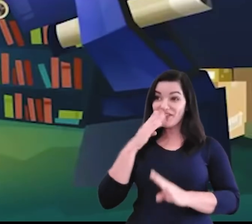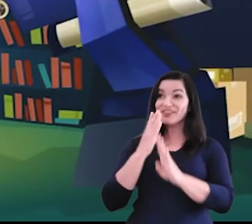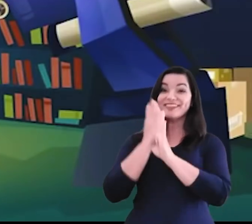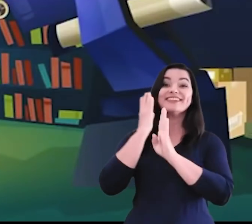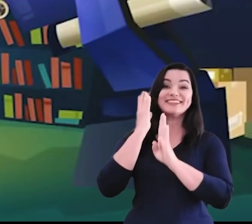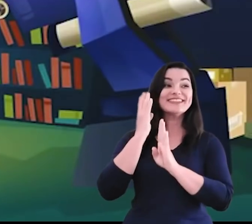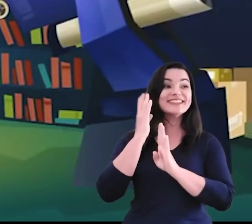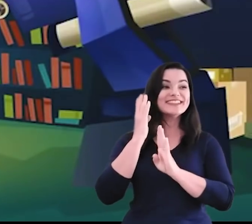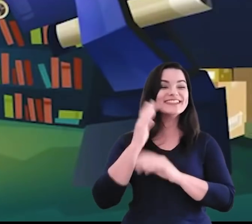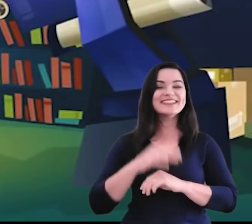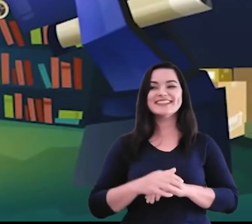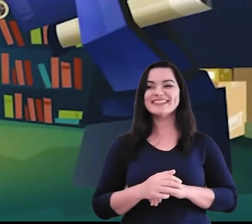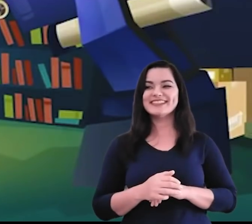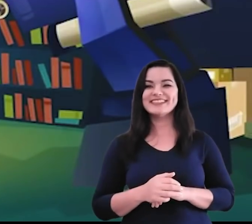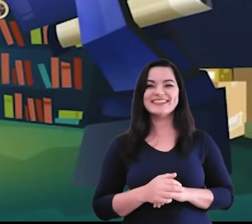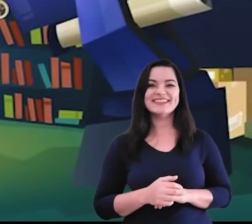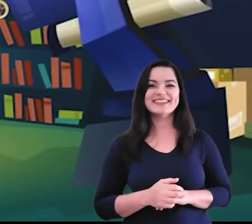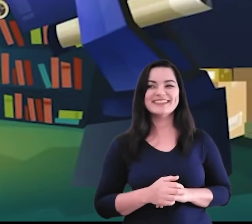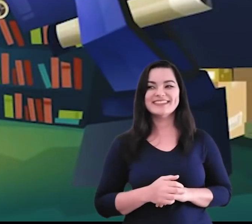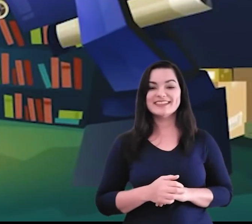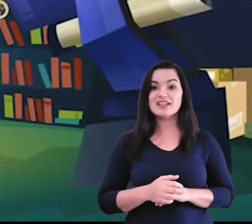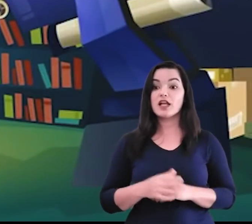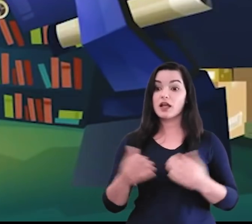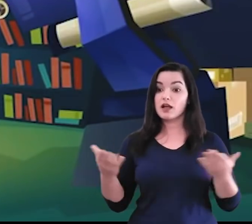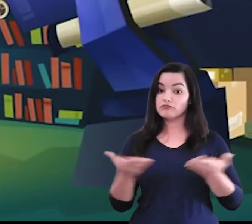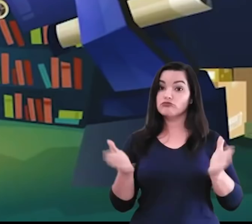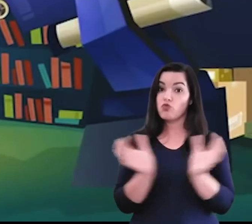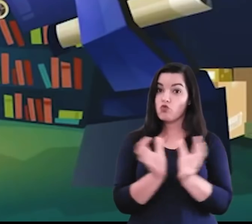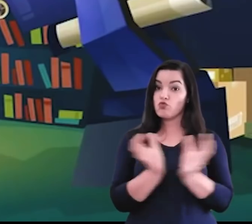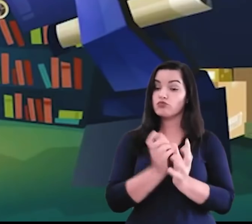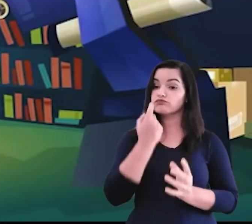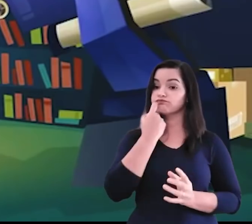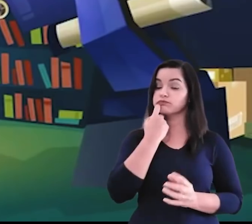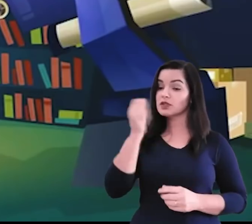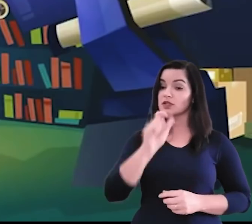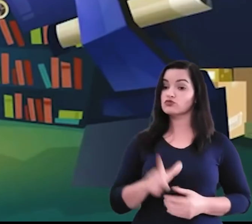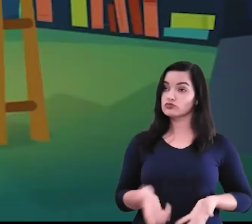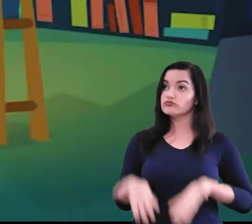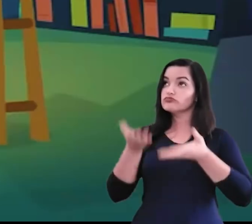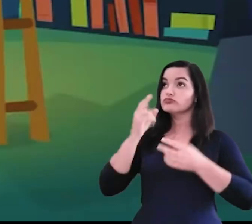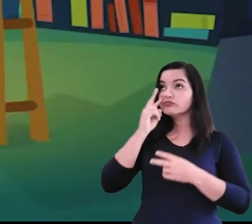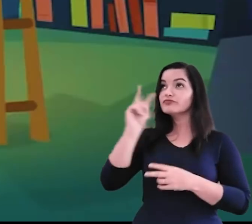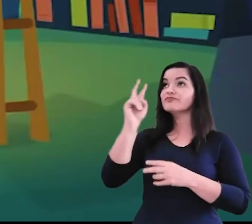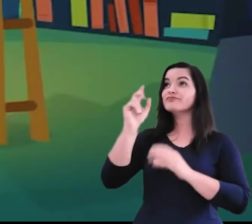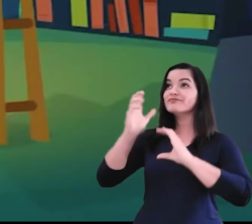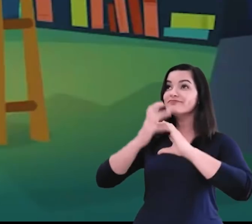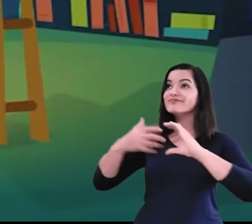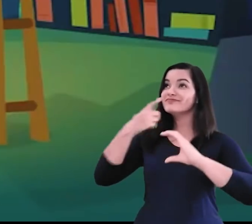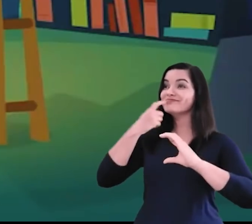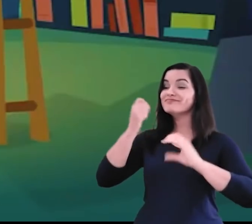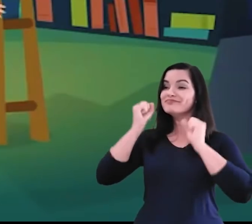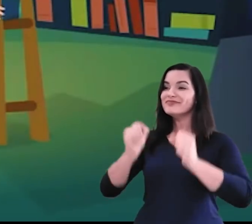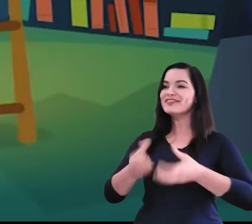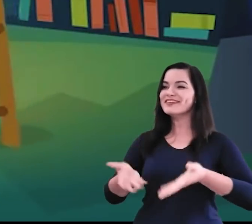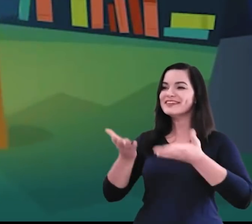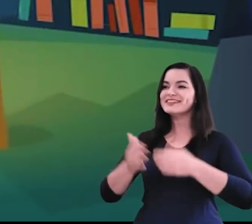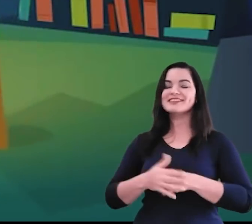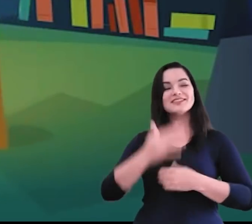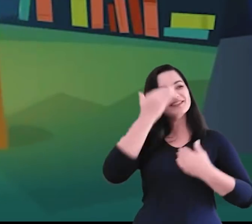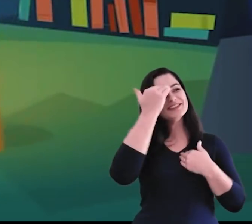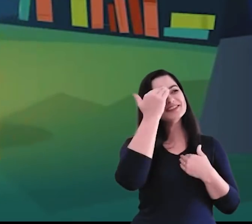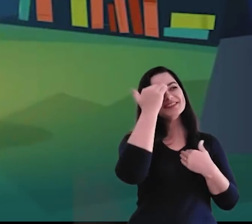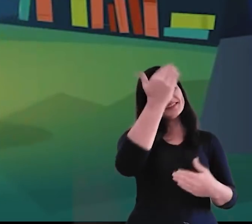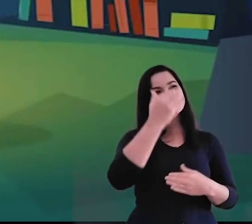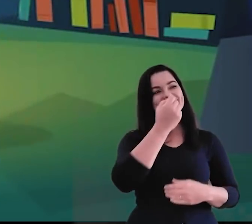Achei, Júpiter. Equipe Bagre Azul, Marte está no foco. Obrigada, Galileu. Vamos começar a